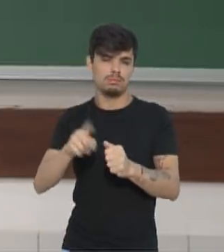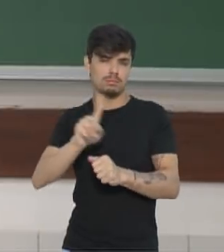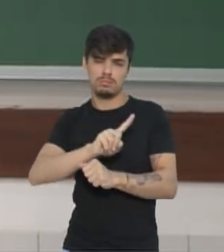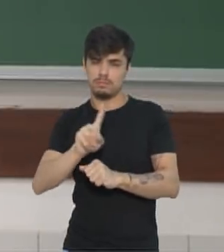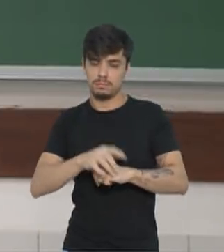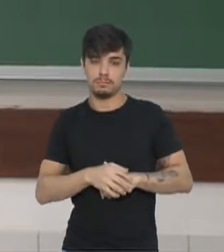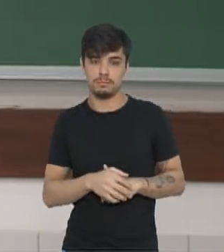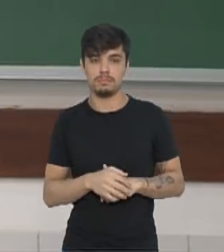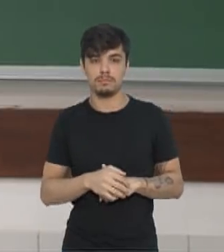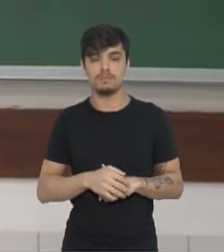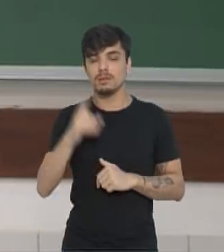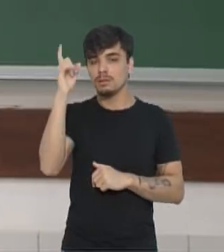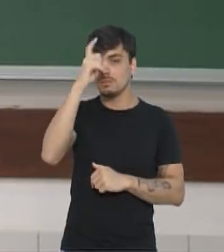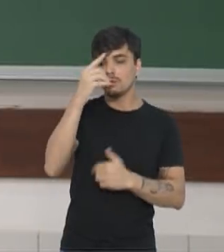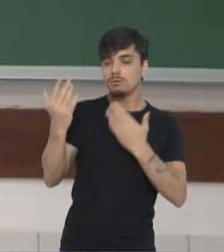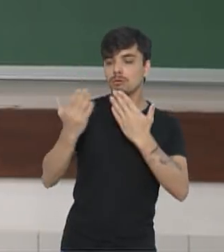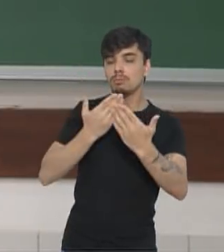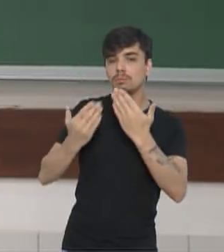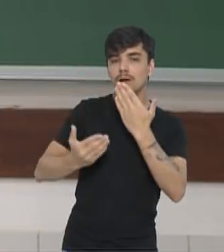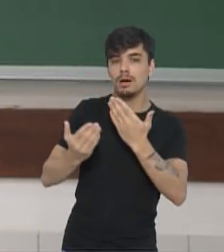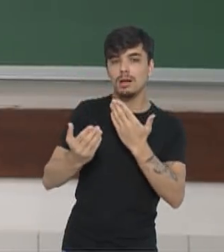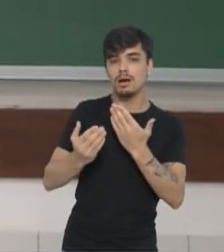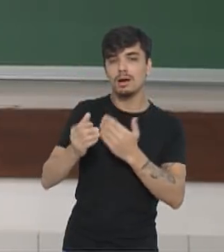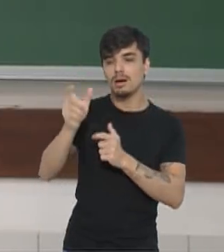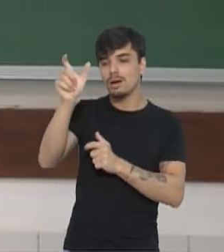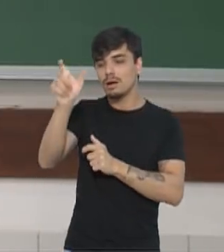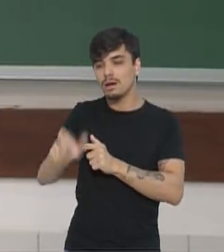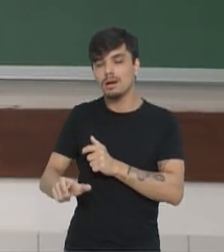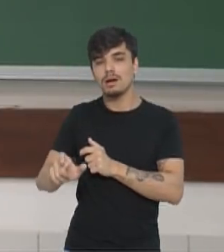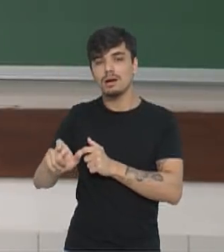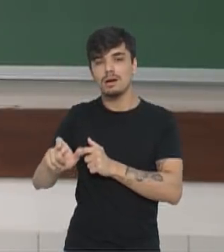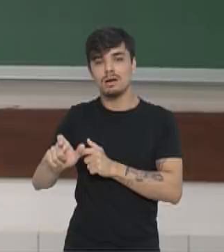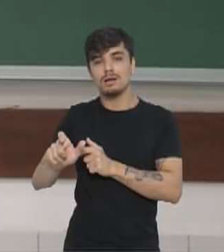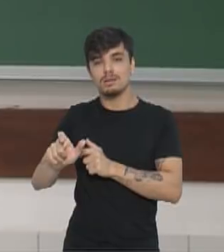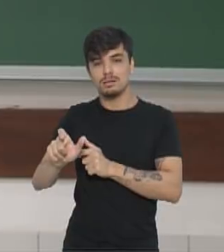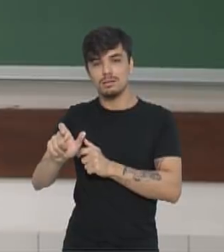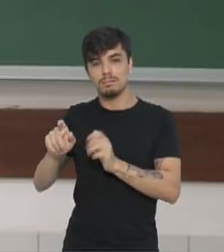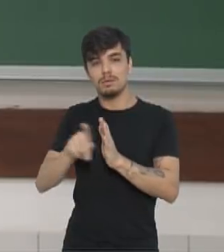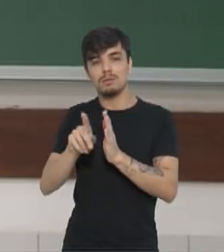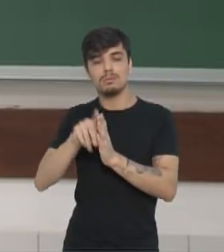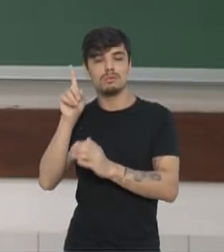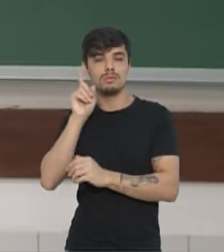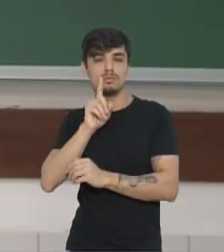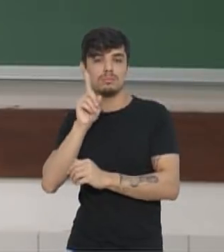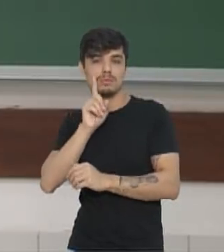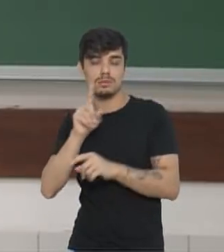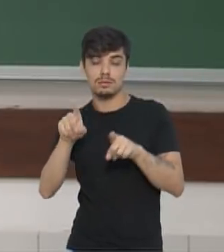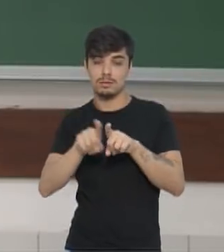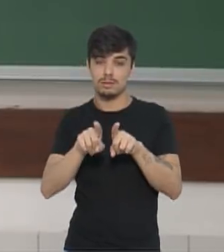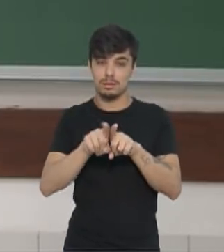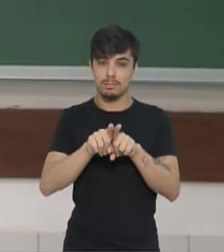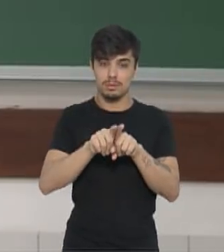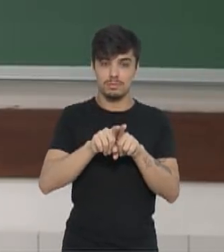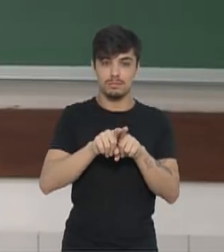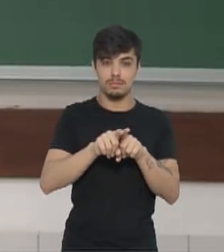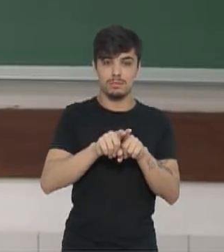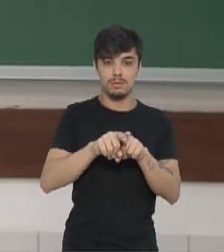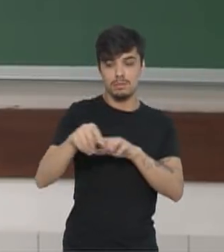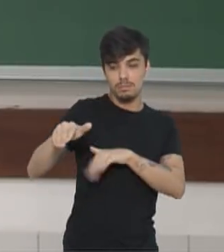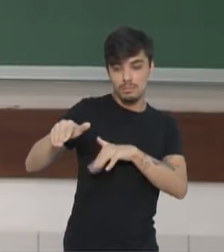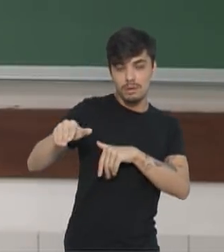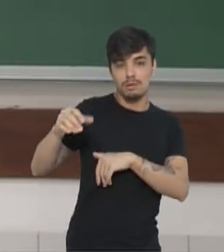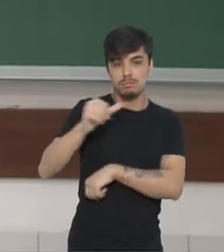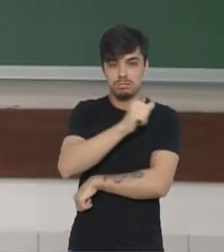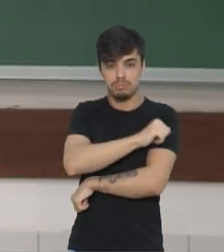americano inuit ou um nativo americano dos Estados Unidos com um nativo americano do litoral do